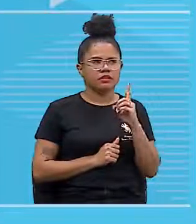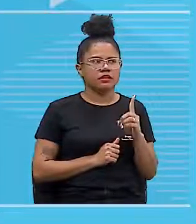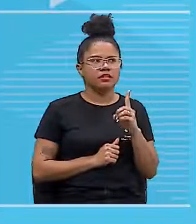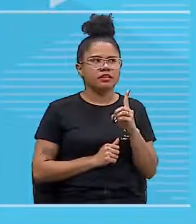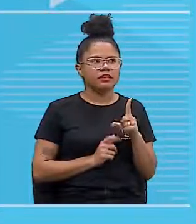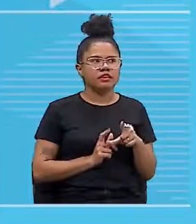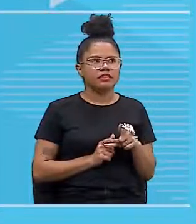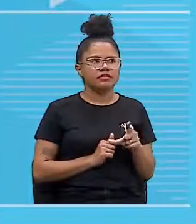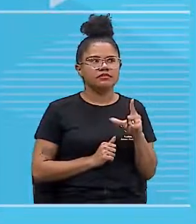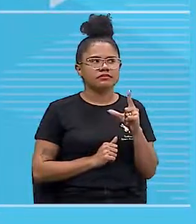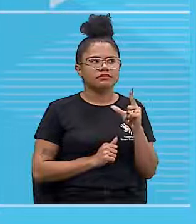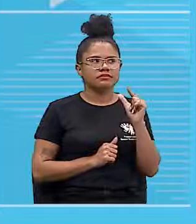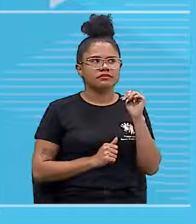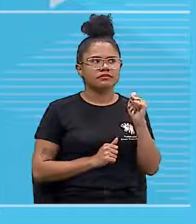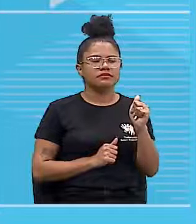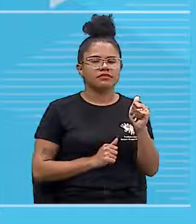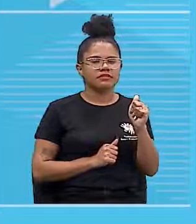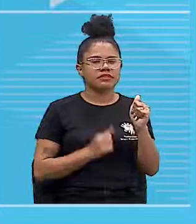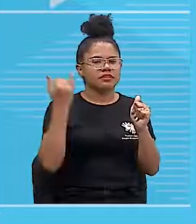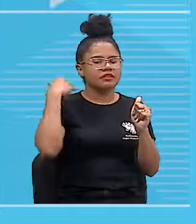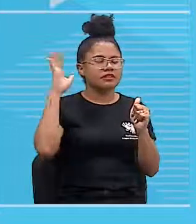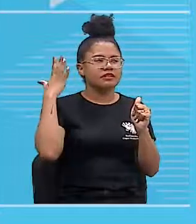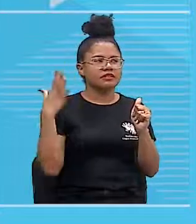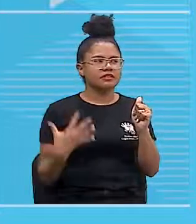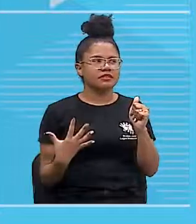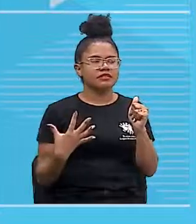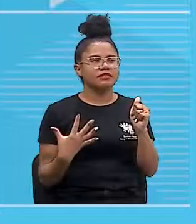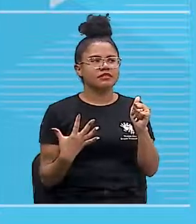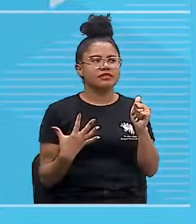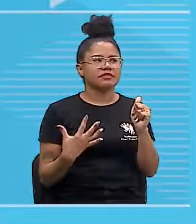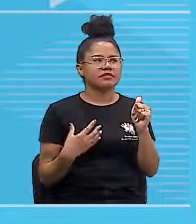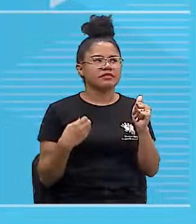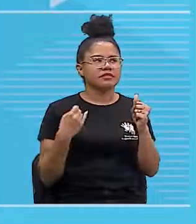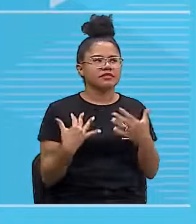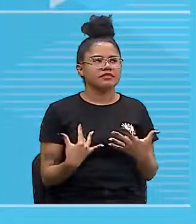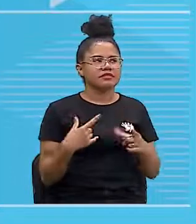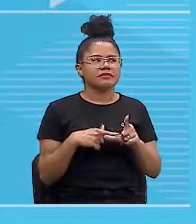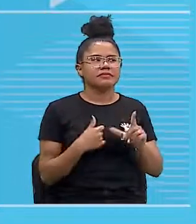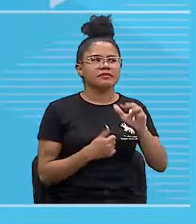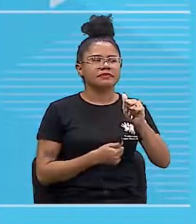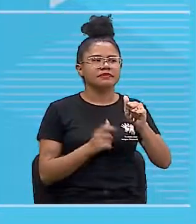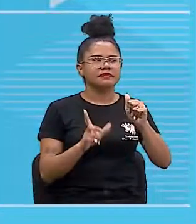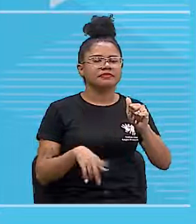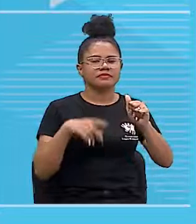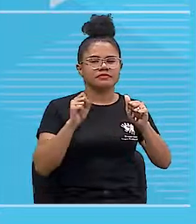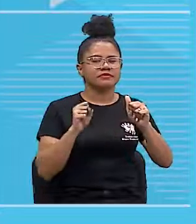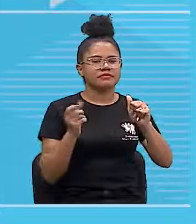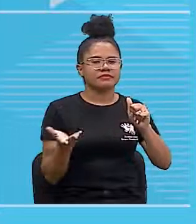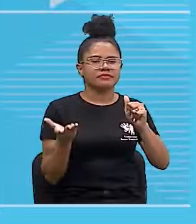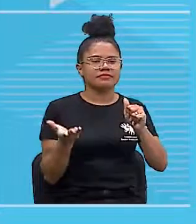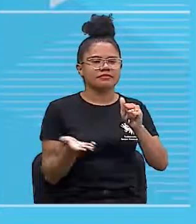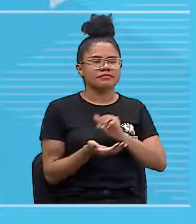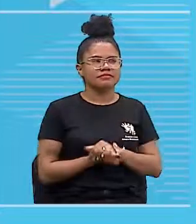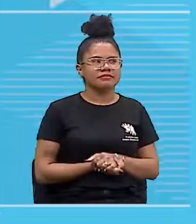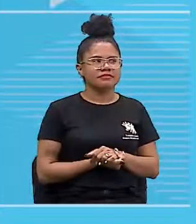por outra Joyce disse que a letra a Eita tão